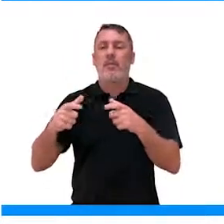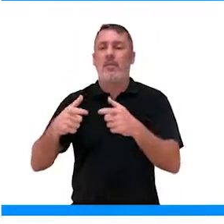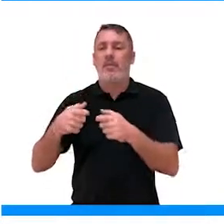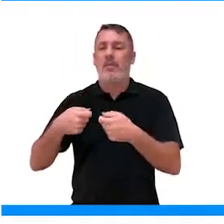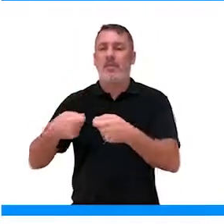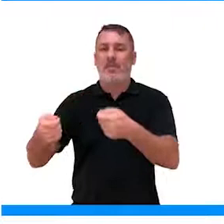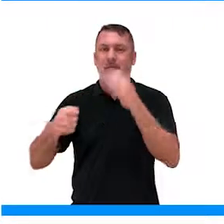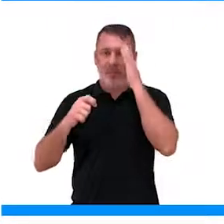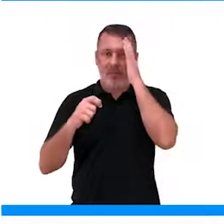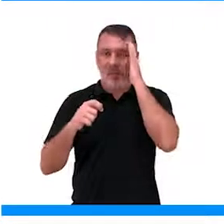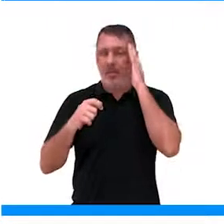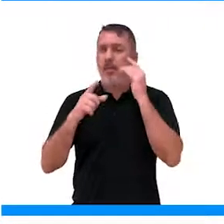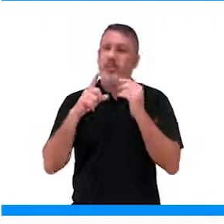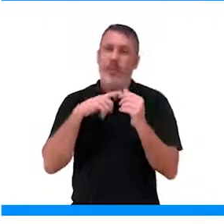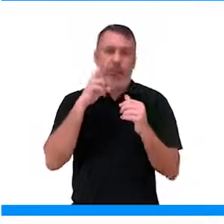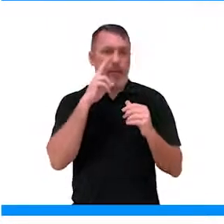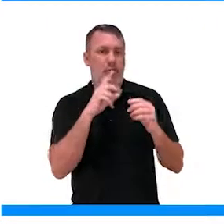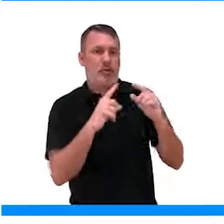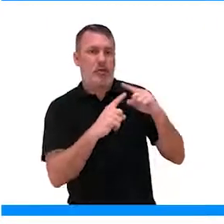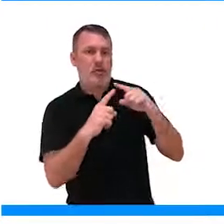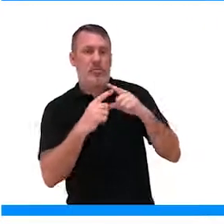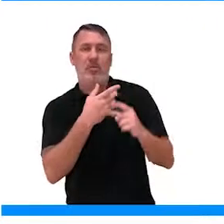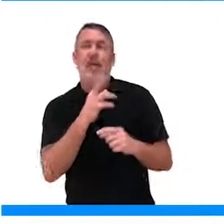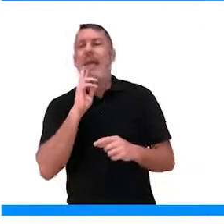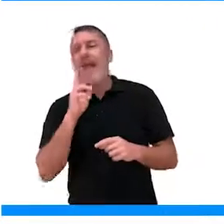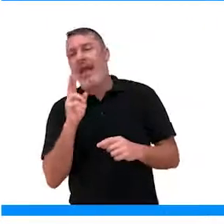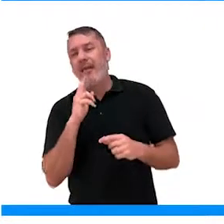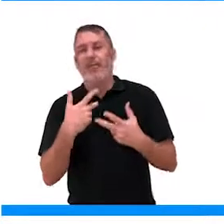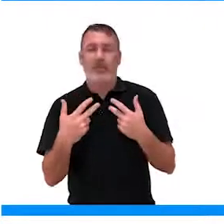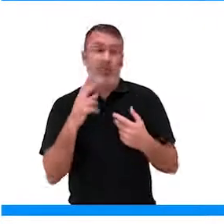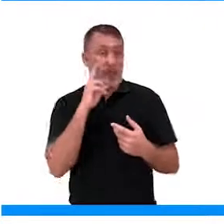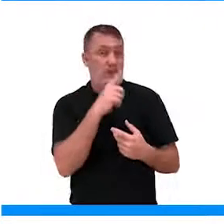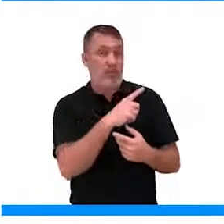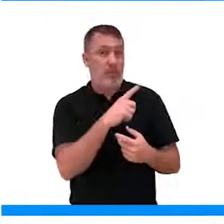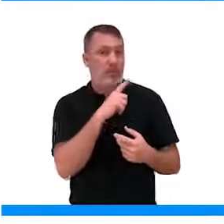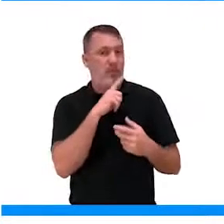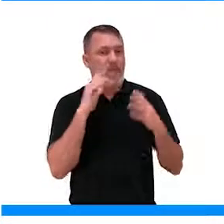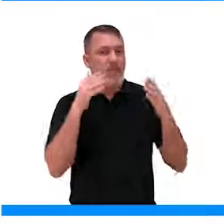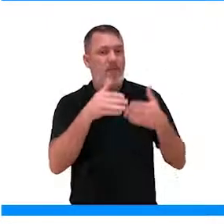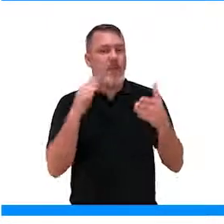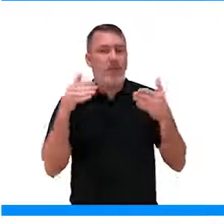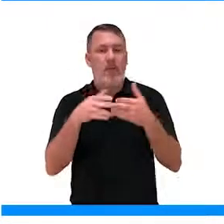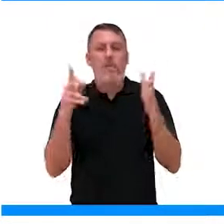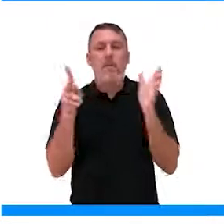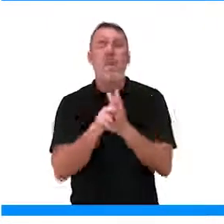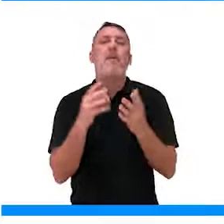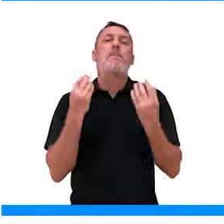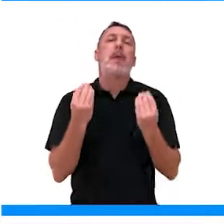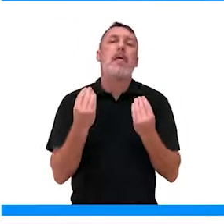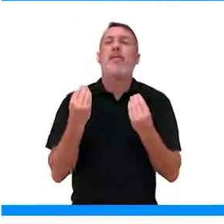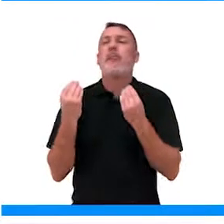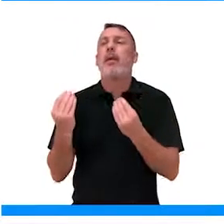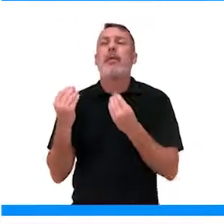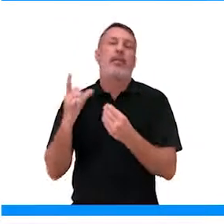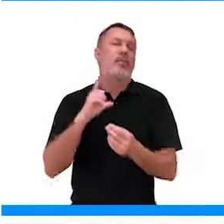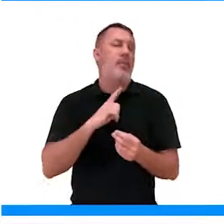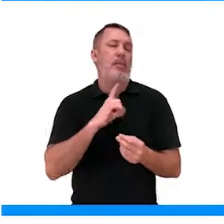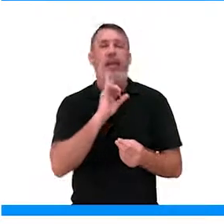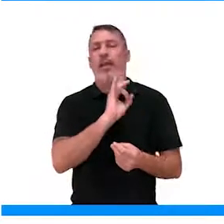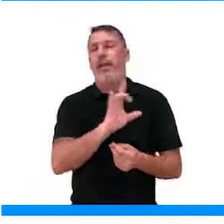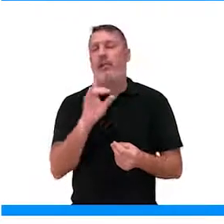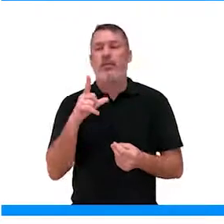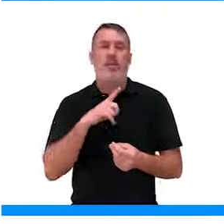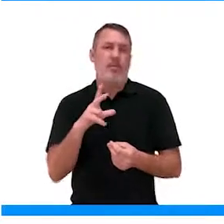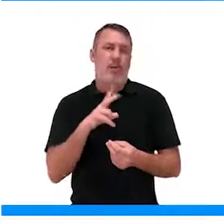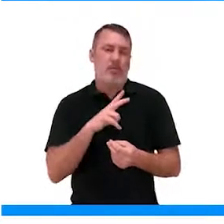São gêneros textuais, cada um vai ter ali... Bilhete é o recado, né? Cada um vai ter uma abordagem específica, vai ser usado para um